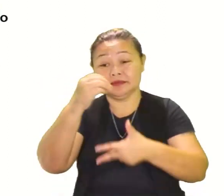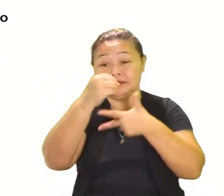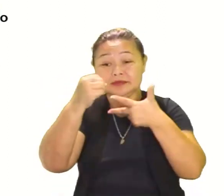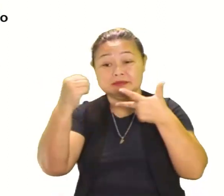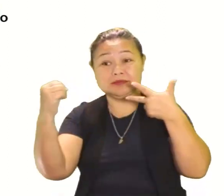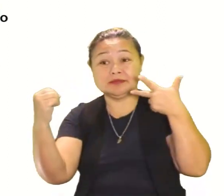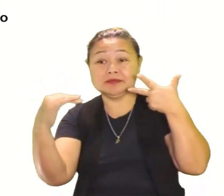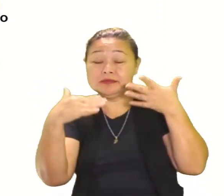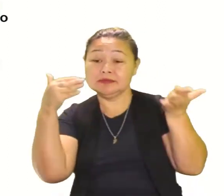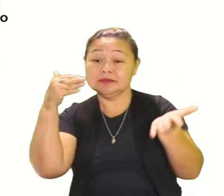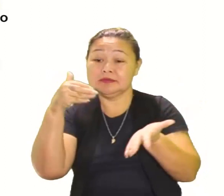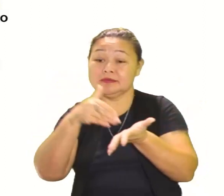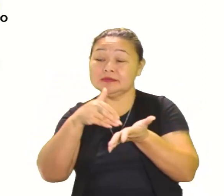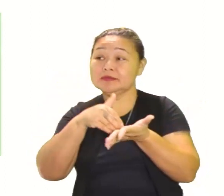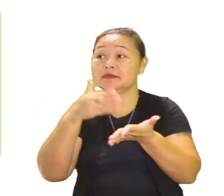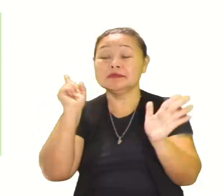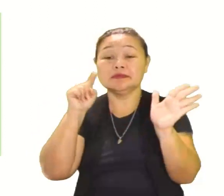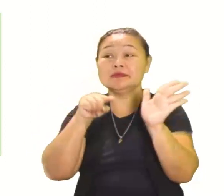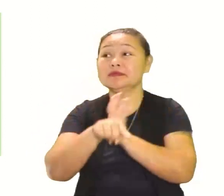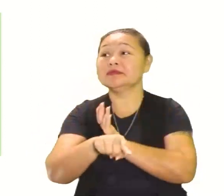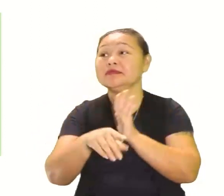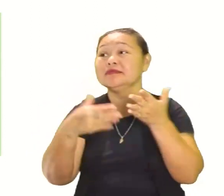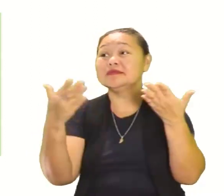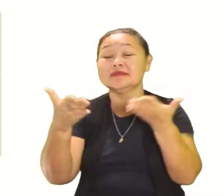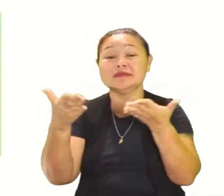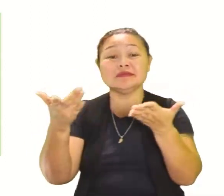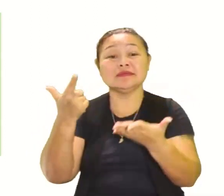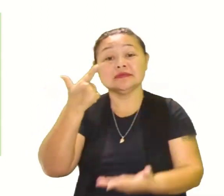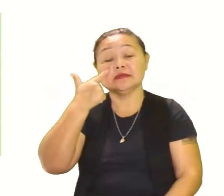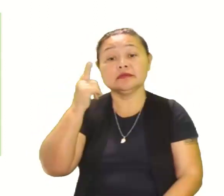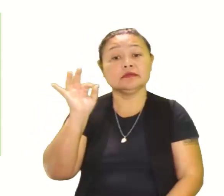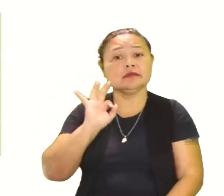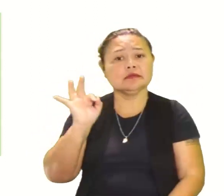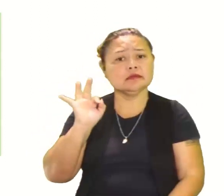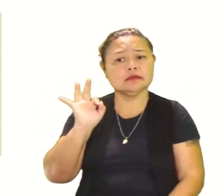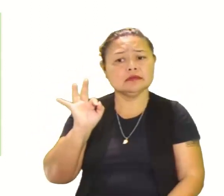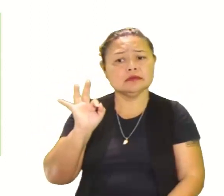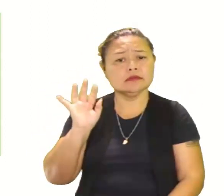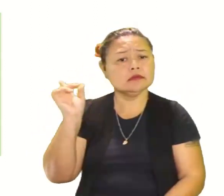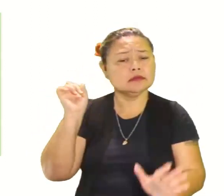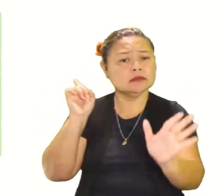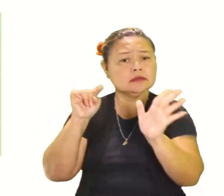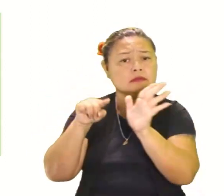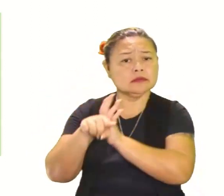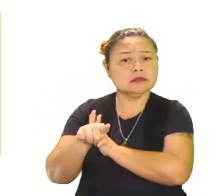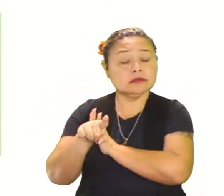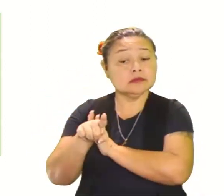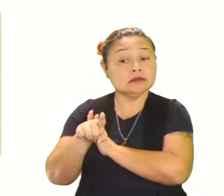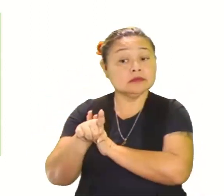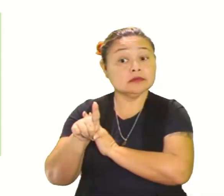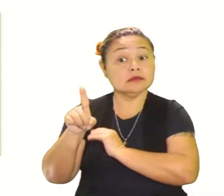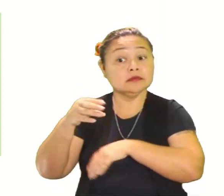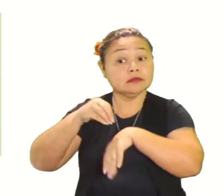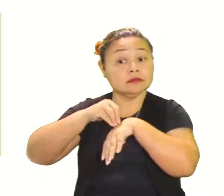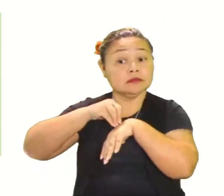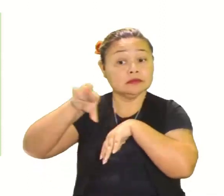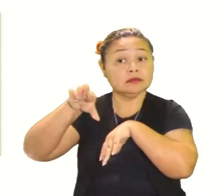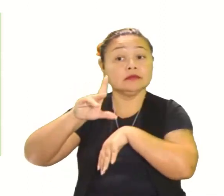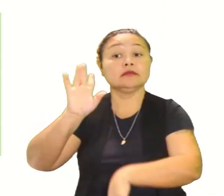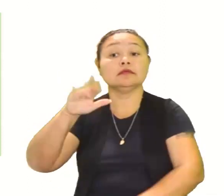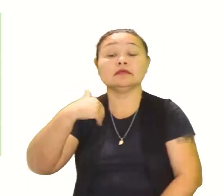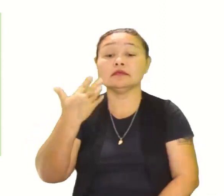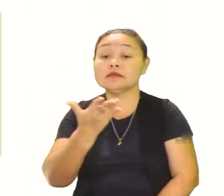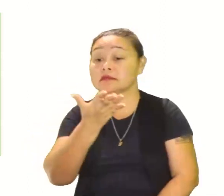liga no Enem, vamos à última perguntinha da aula de hoje. Hoje não é uma pergunta, não. Hoje é o quê? Uma dica,